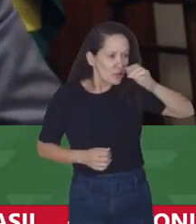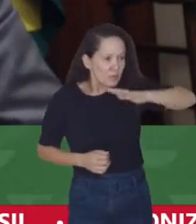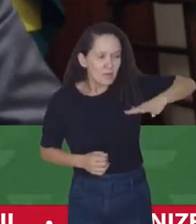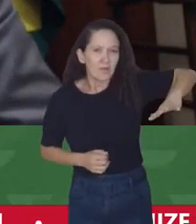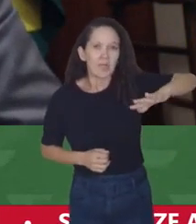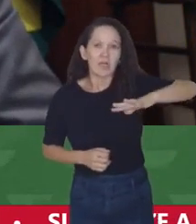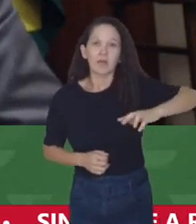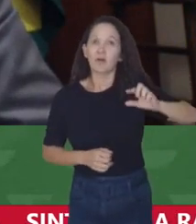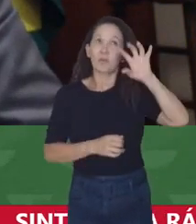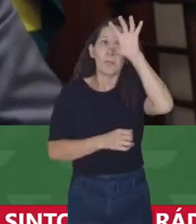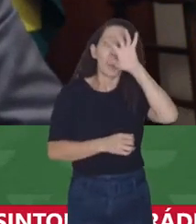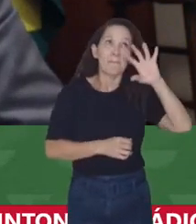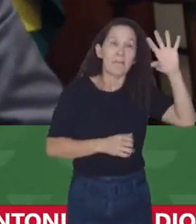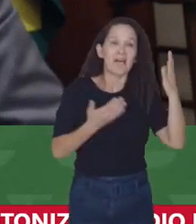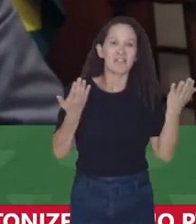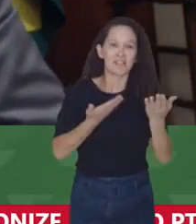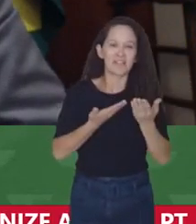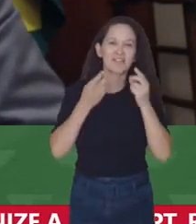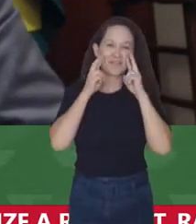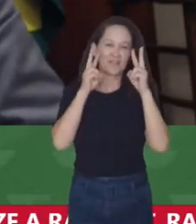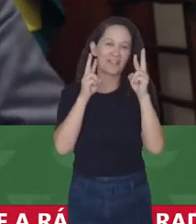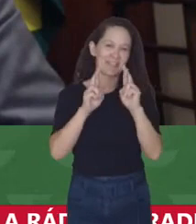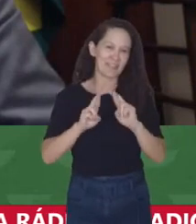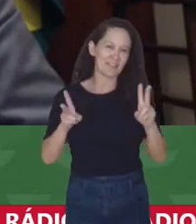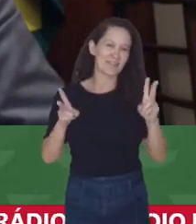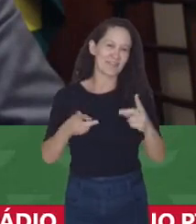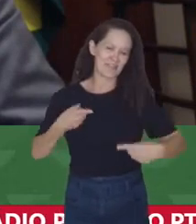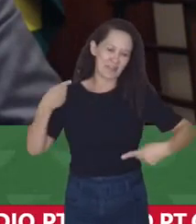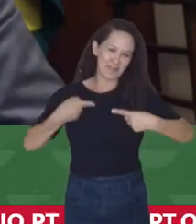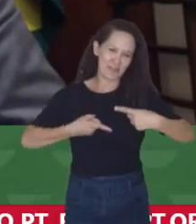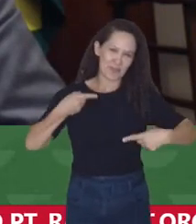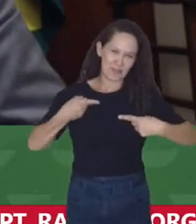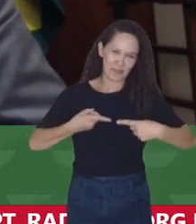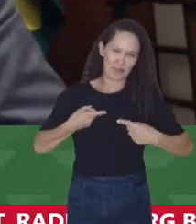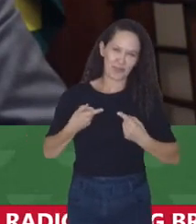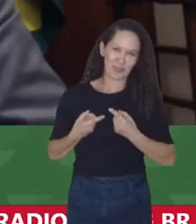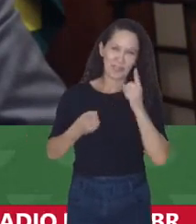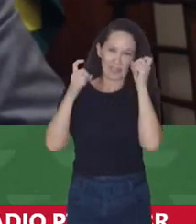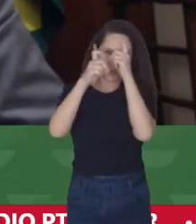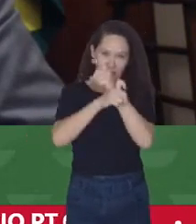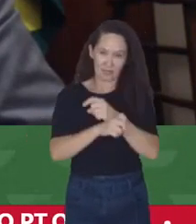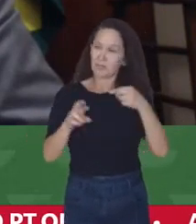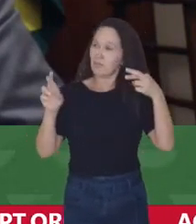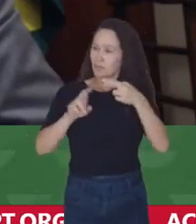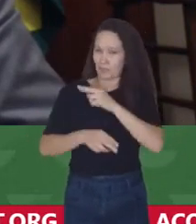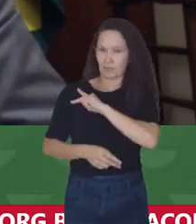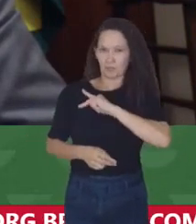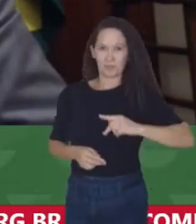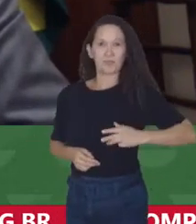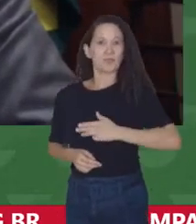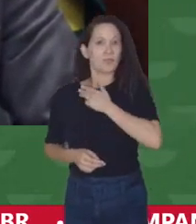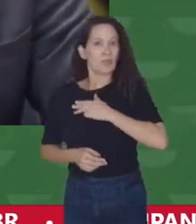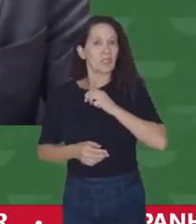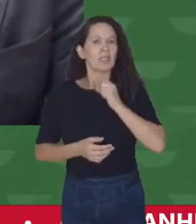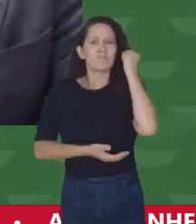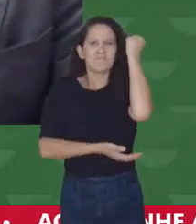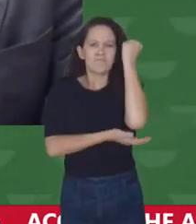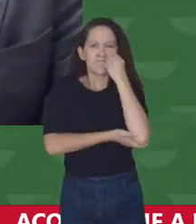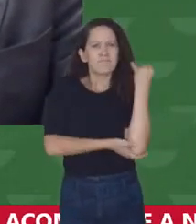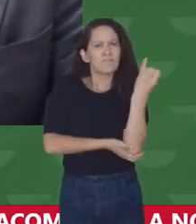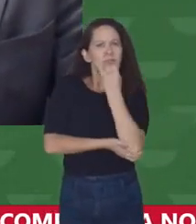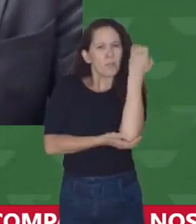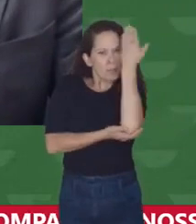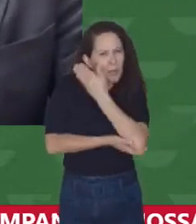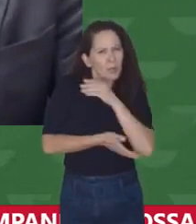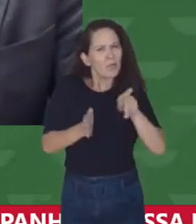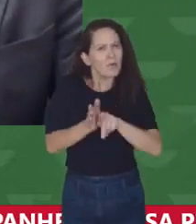num cenário bastante adverso do ponto de vista político. No que se refere ao presidente Lula, também uma resistência importante para provar a